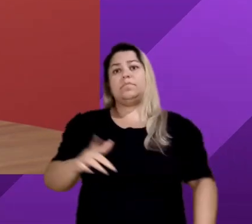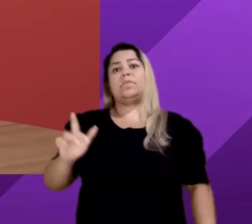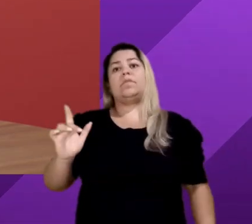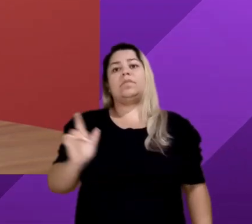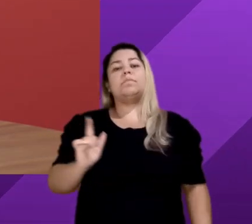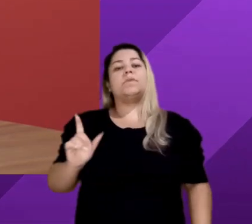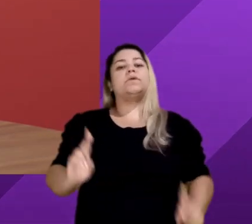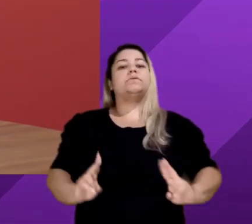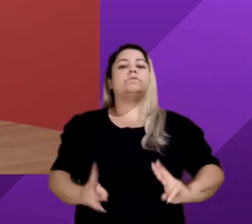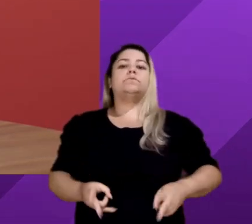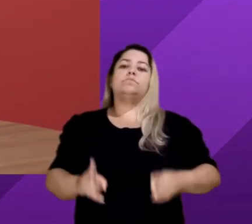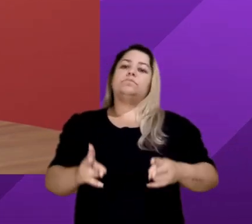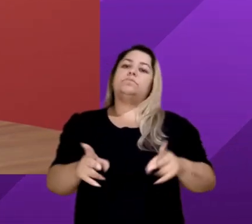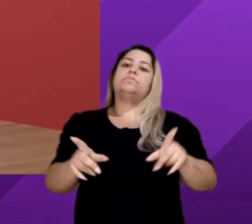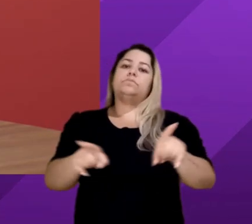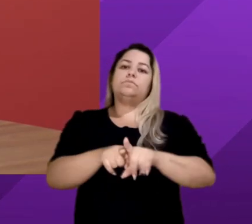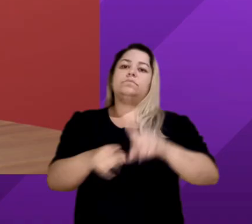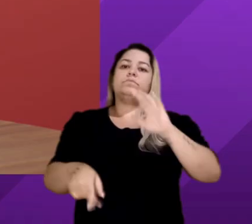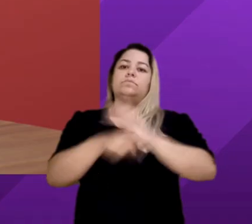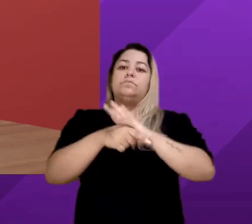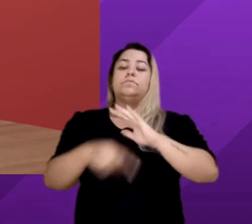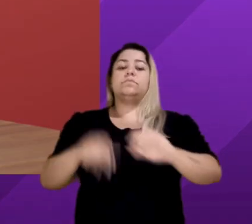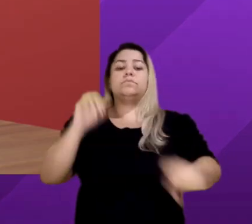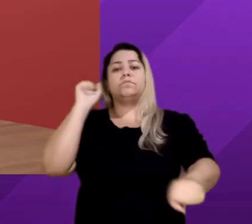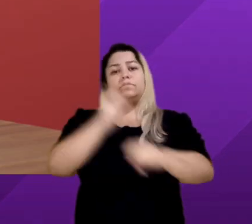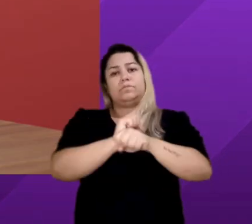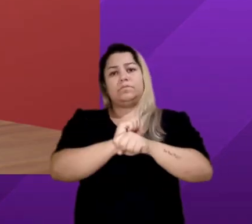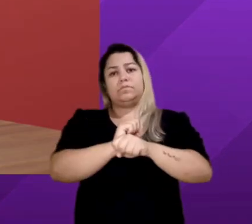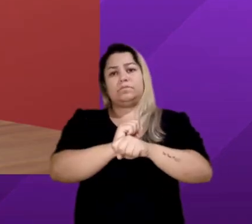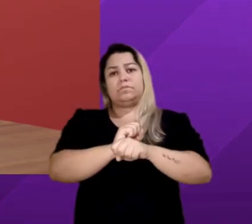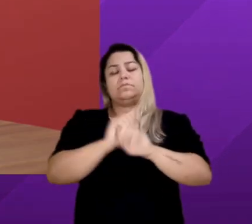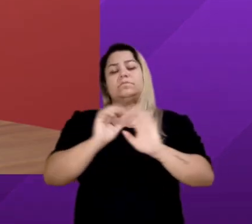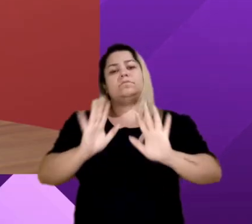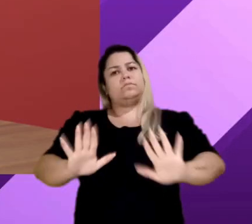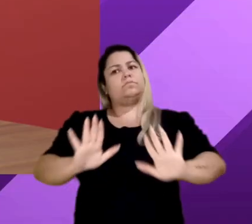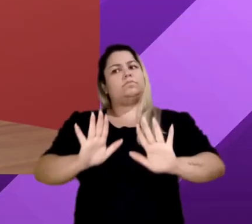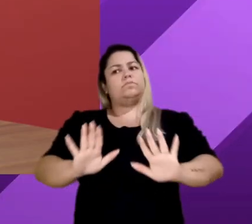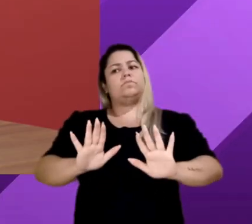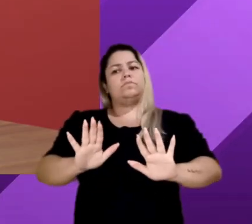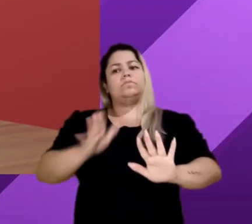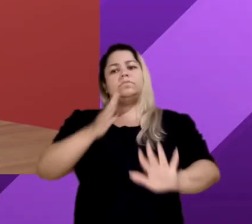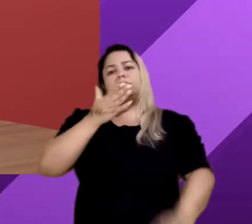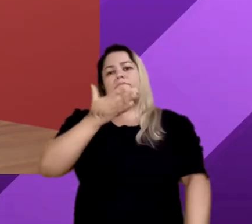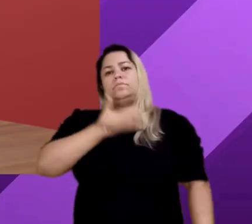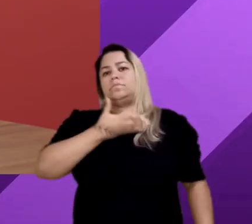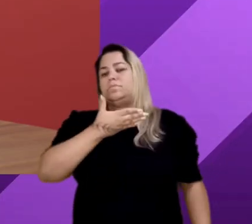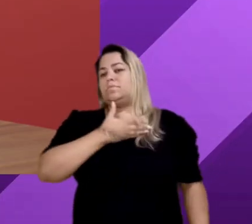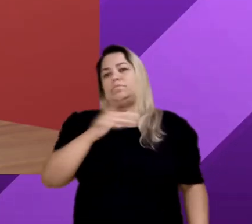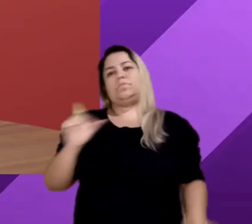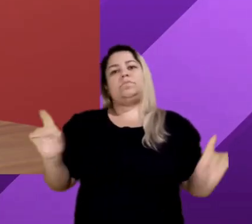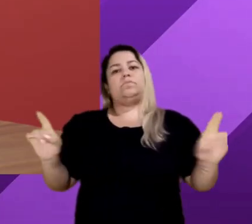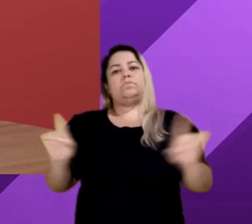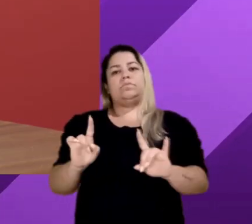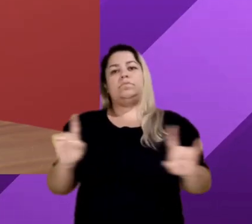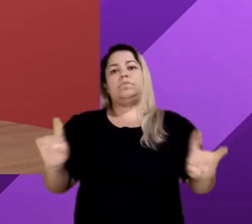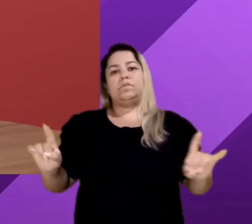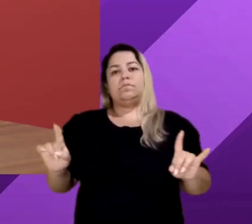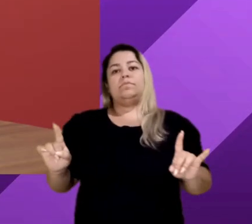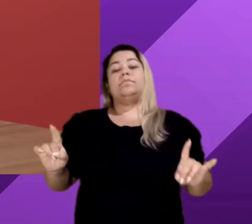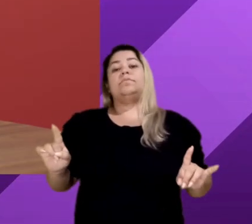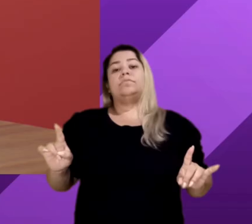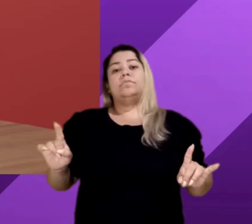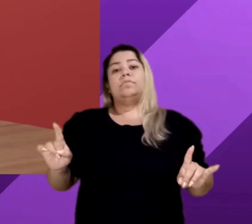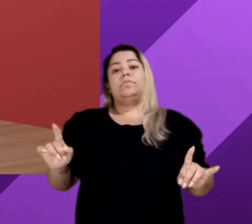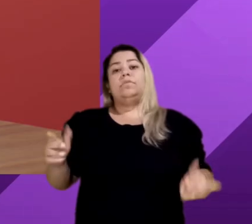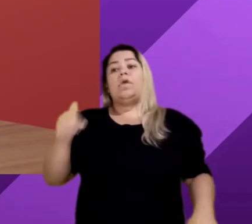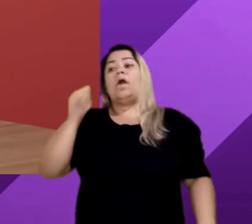sempre contundente de parar. Não, peraí, companheiro, não é bem assim. Isso aí foi exatamente o que a companheira